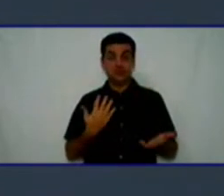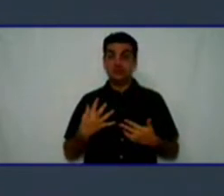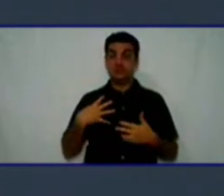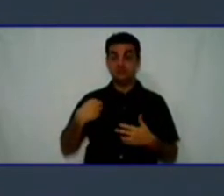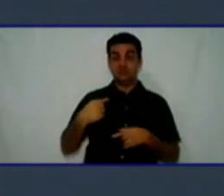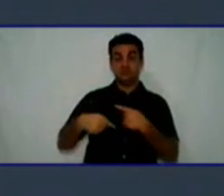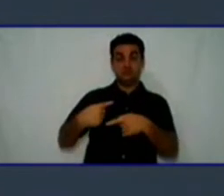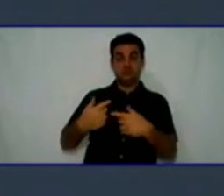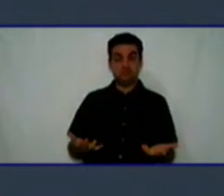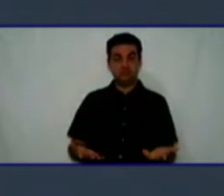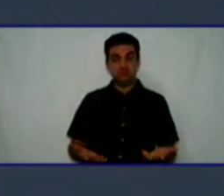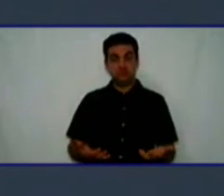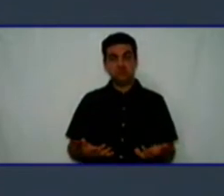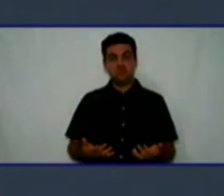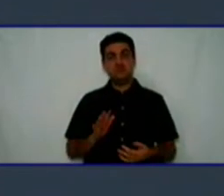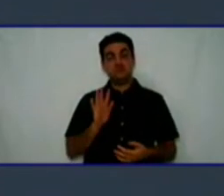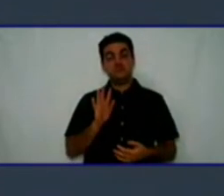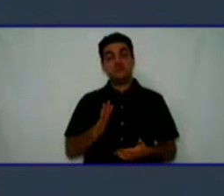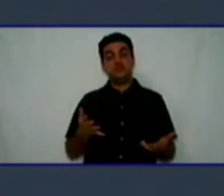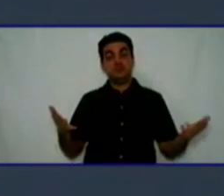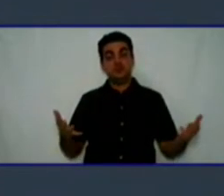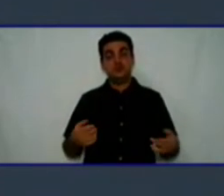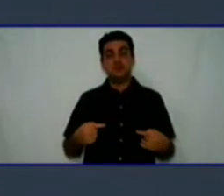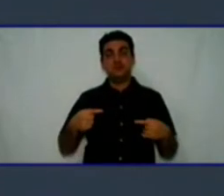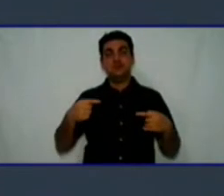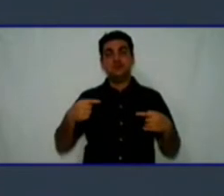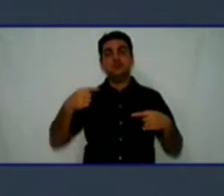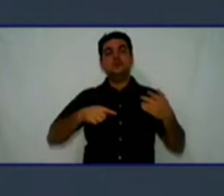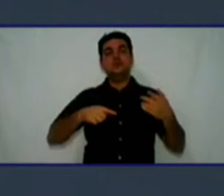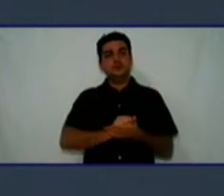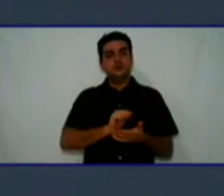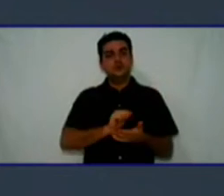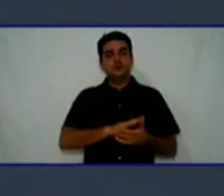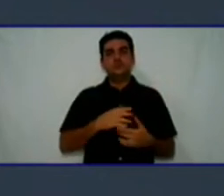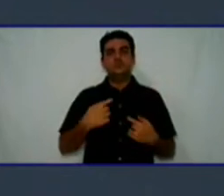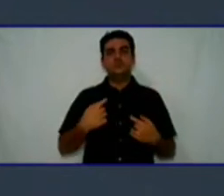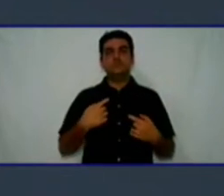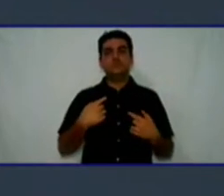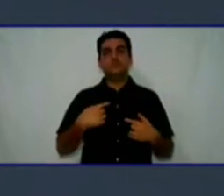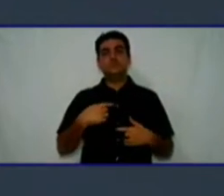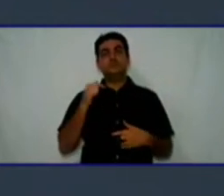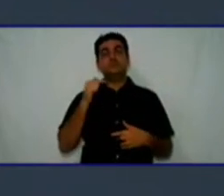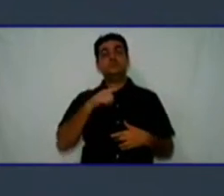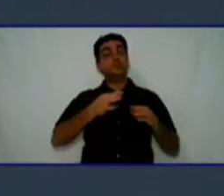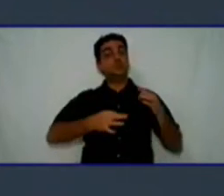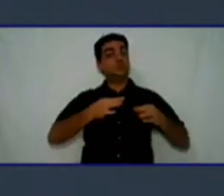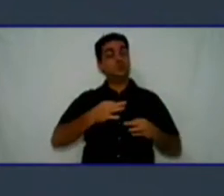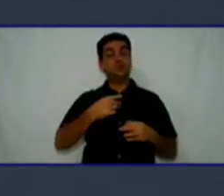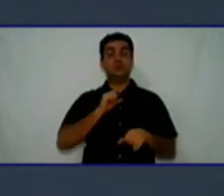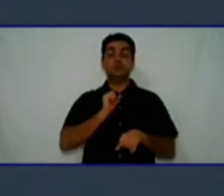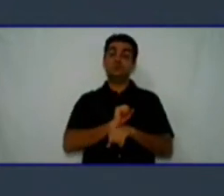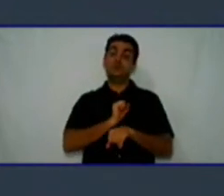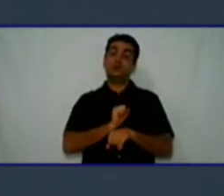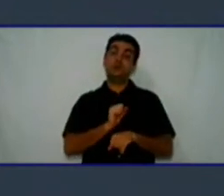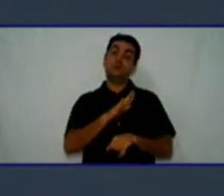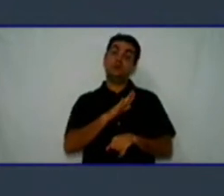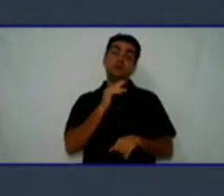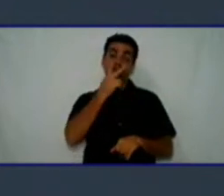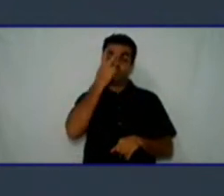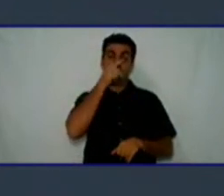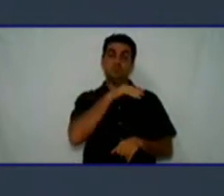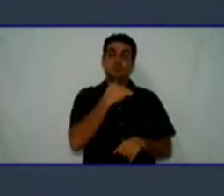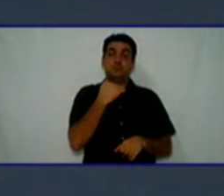herdeiros. Mas aqui é uma sanção que ainda estava sendo discutida e, obviamente, com o falecimento